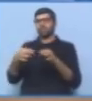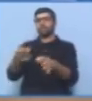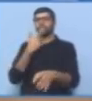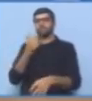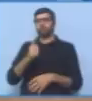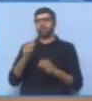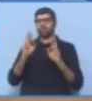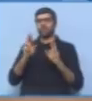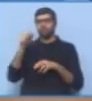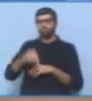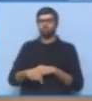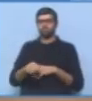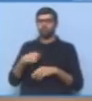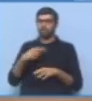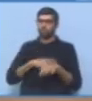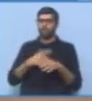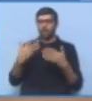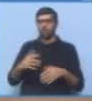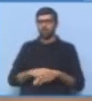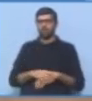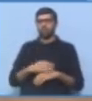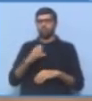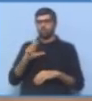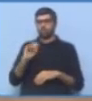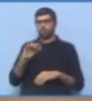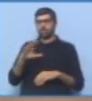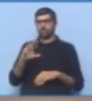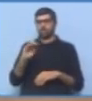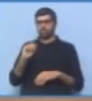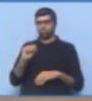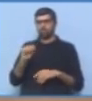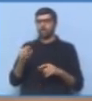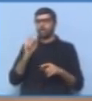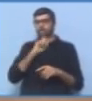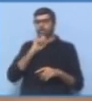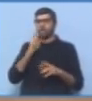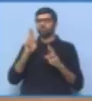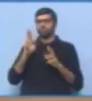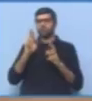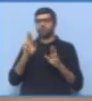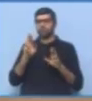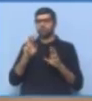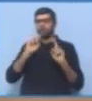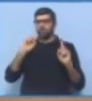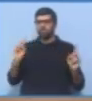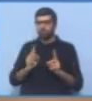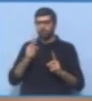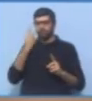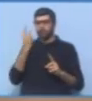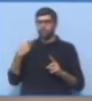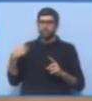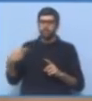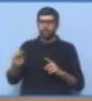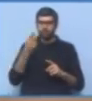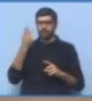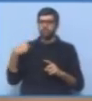A esperança é para hoje, é o tempo de hoje. O Kairos é a possibilidade de trazermos a esperança condensada para o cotidiano. Para a nossa vida de todos os